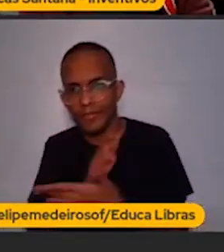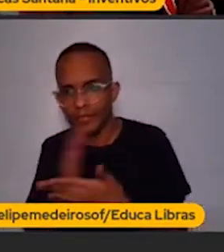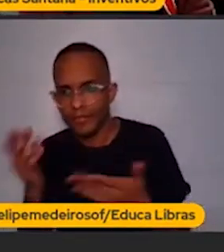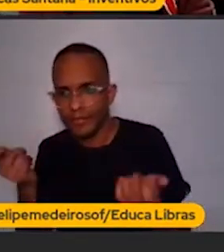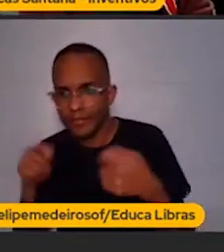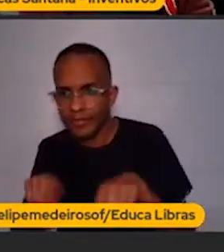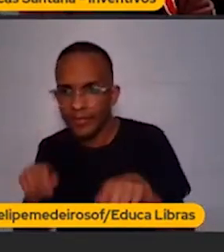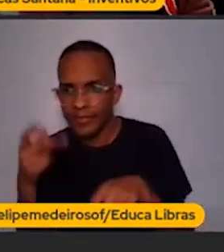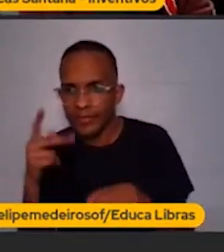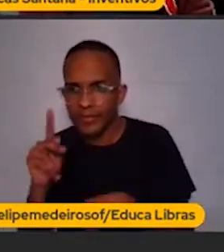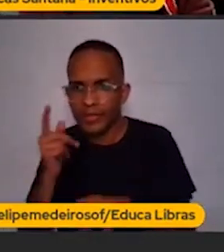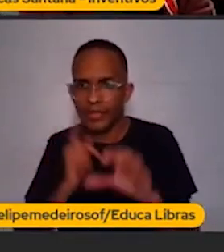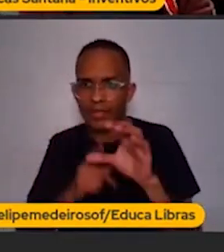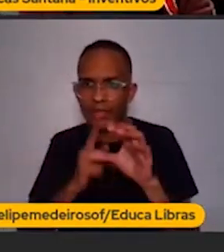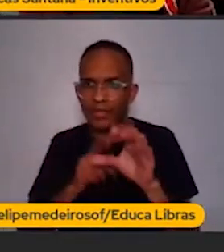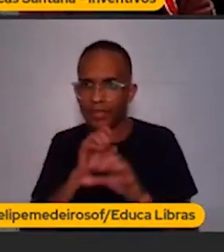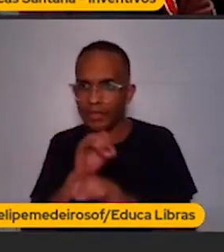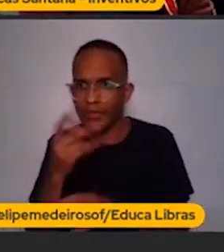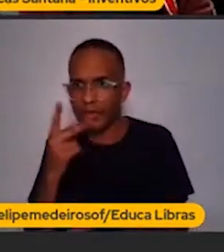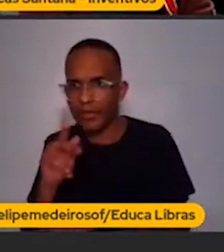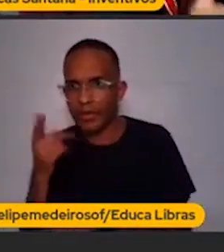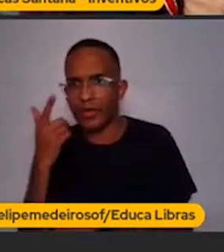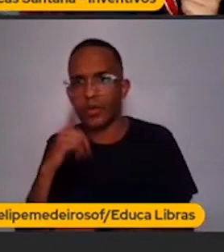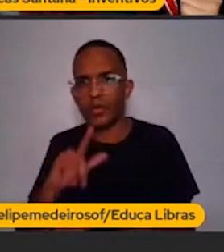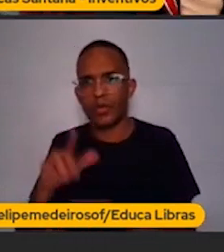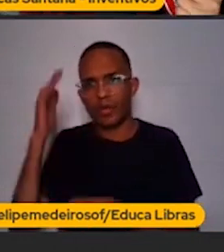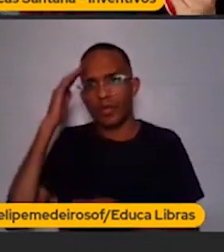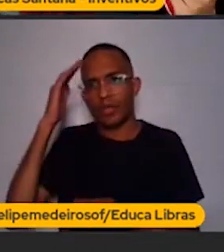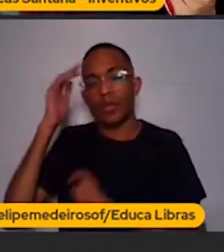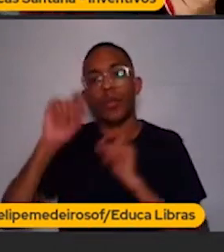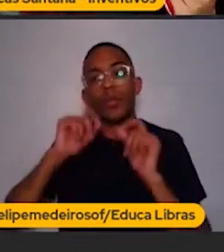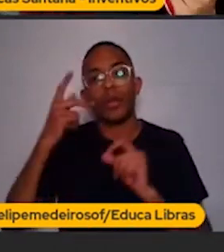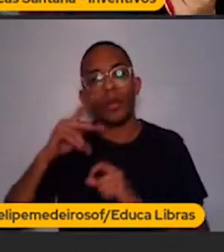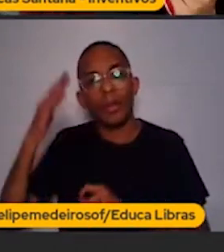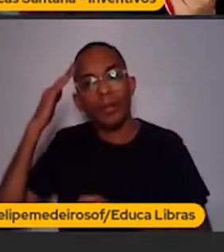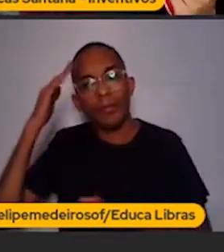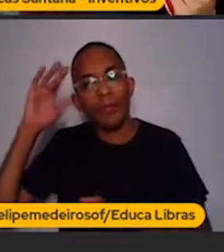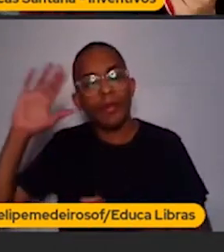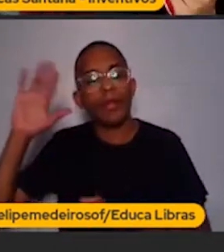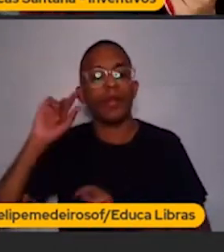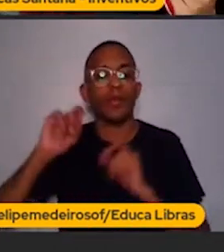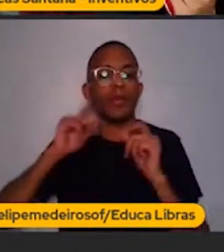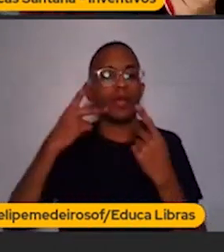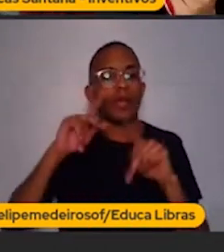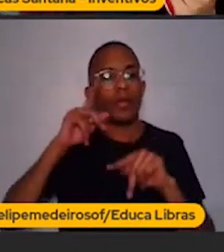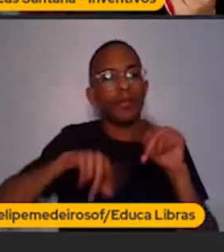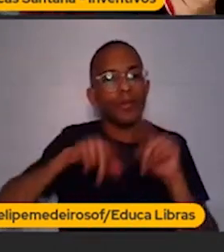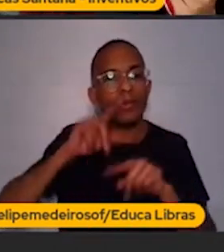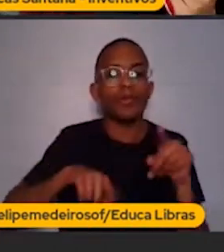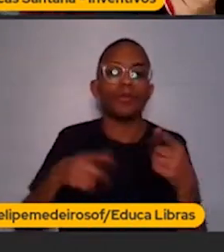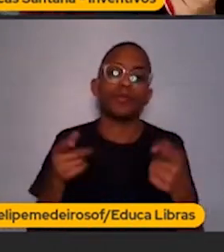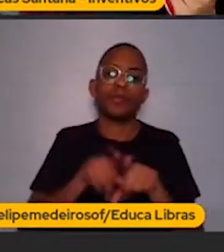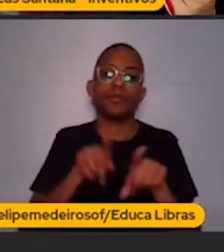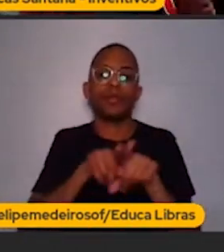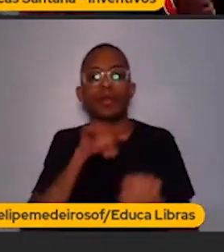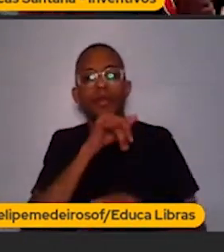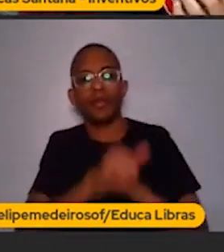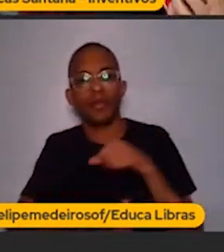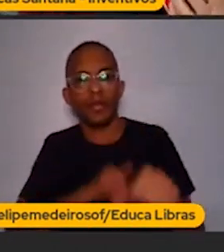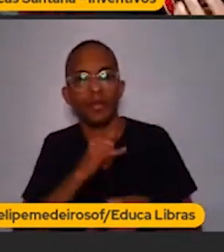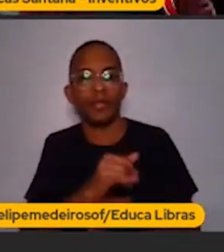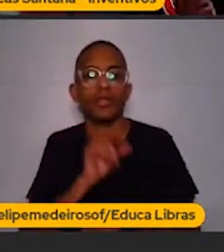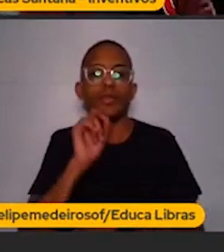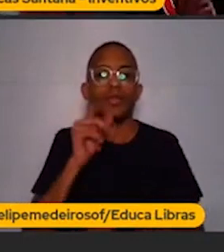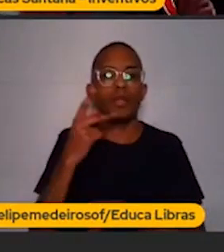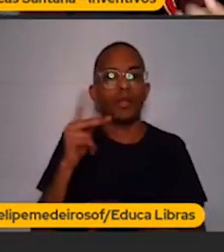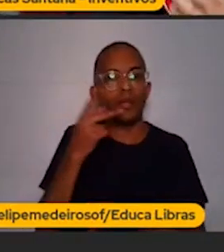cliente, se você conseguir entender o que é que esse cliente pensa sobre o seu potencial produto que você quer oferecer na internet, sobre o que ele fala,